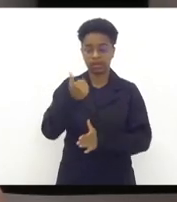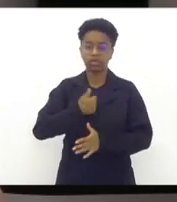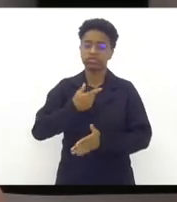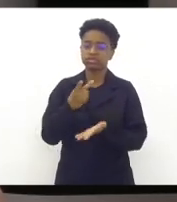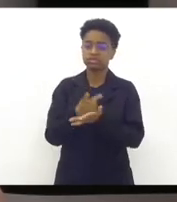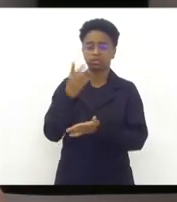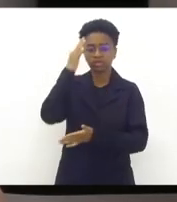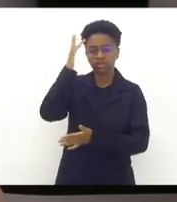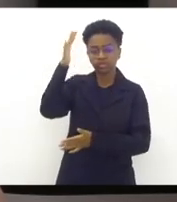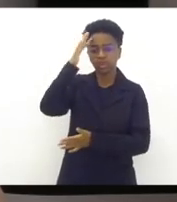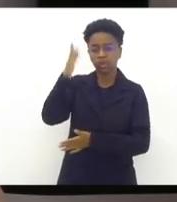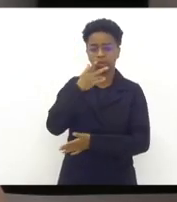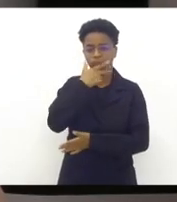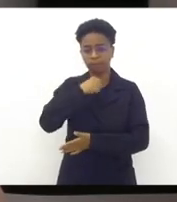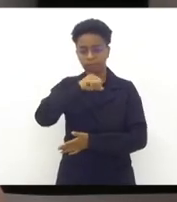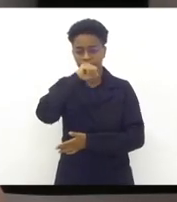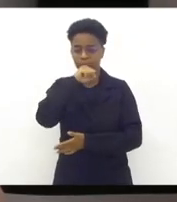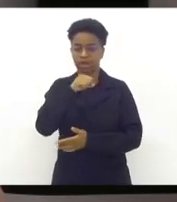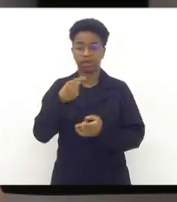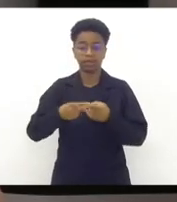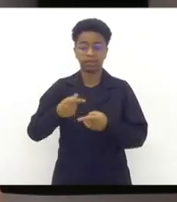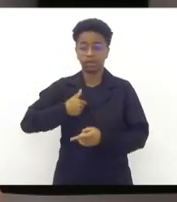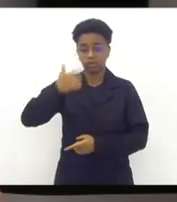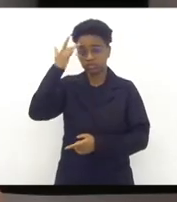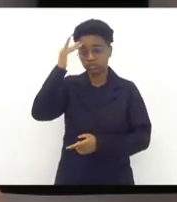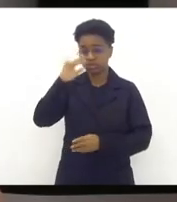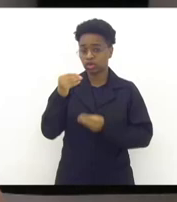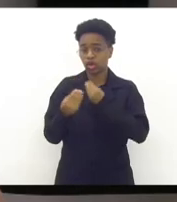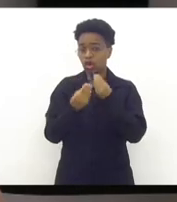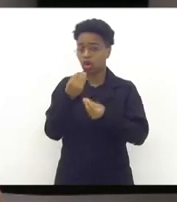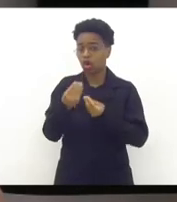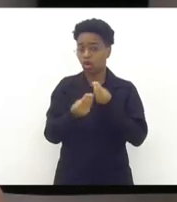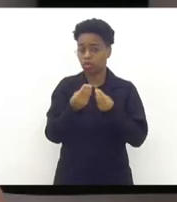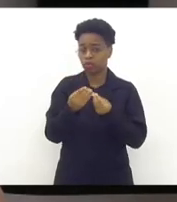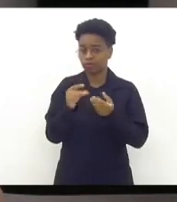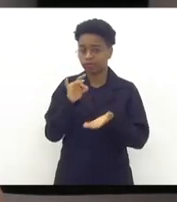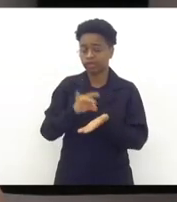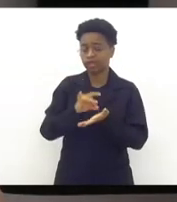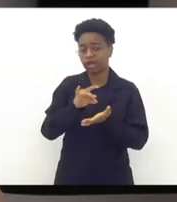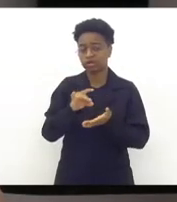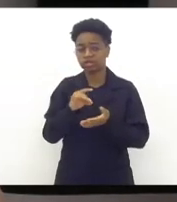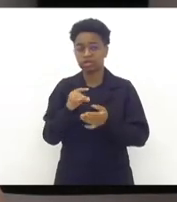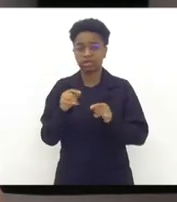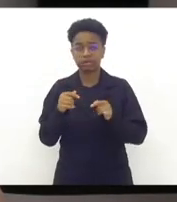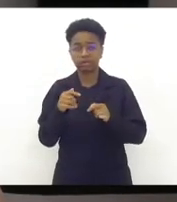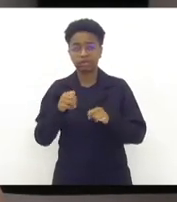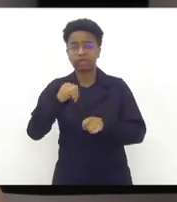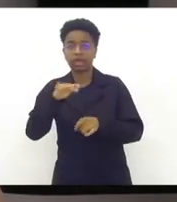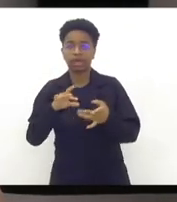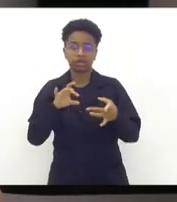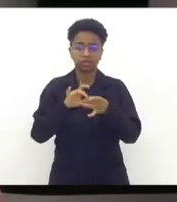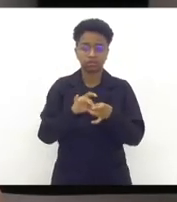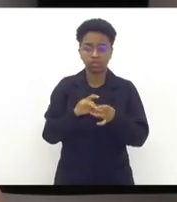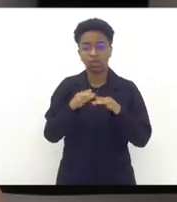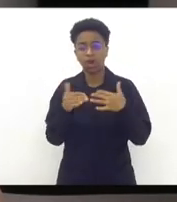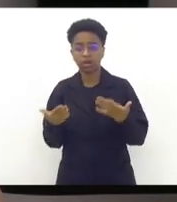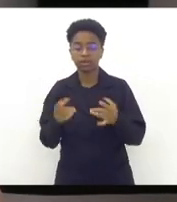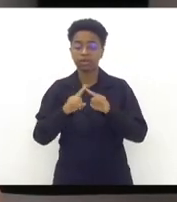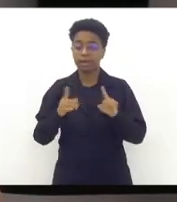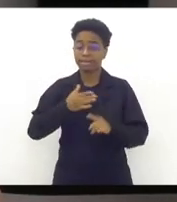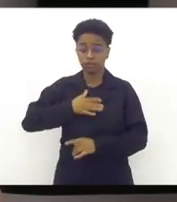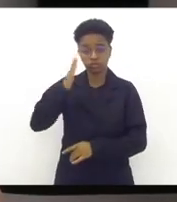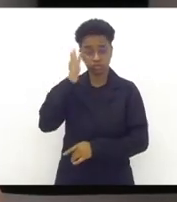quis acompanhar. Eu nunca soube como ia ser, com quem e quando, mas eu sempre quis ser pai. É o sonho de todo homem,